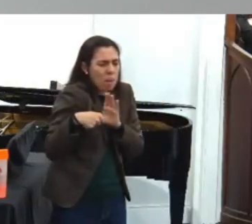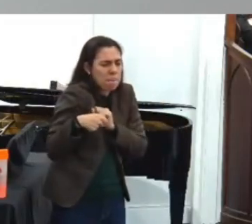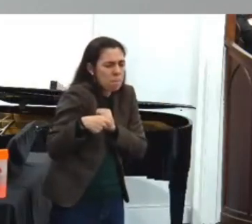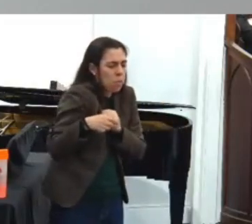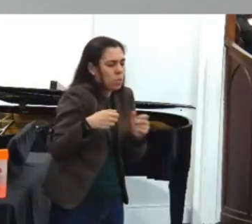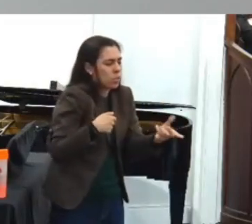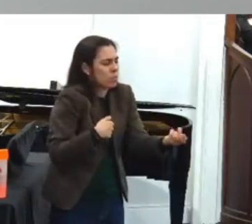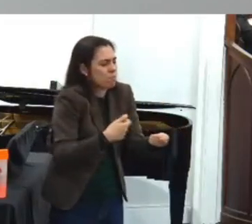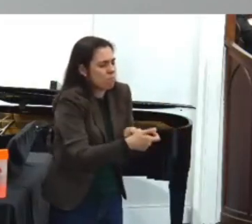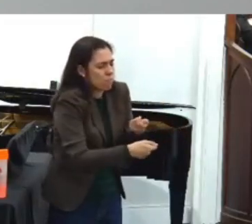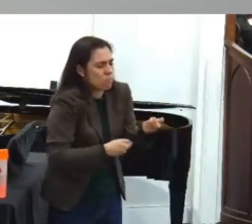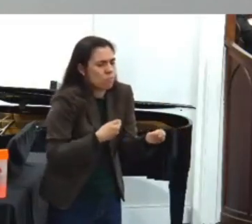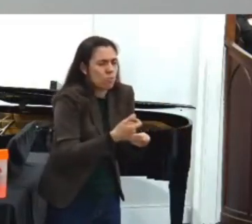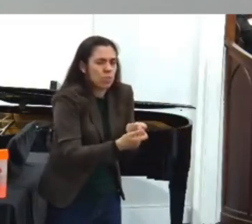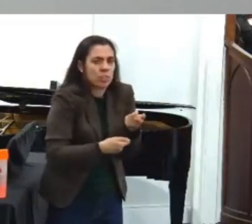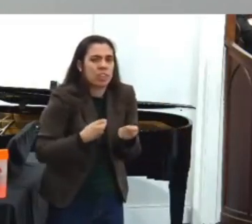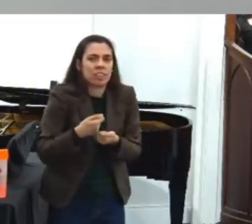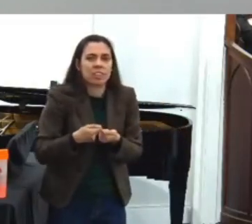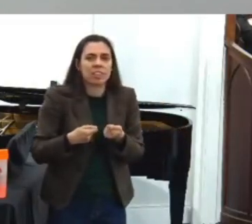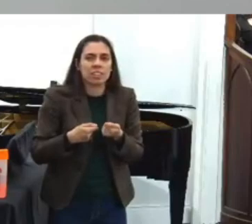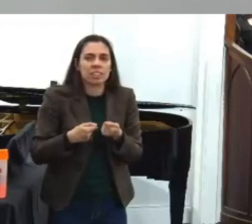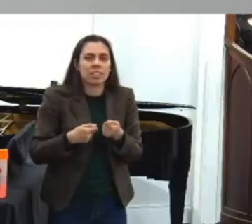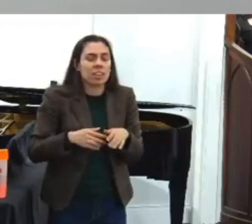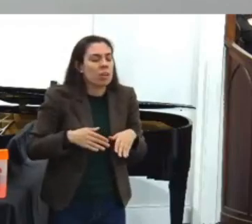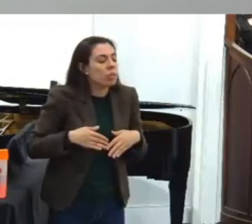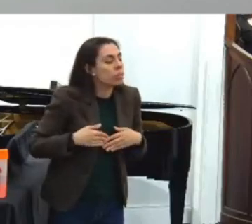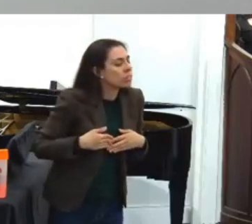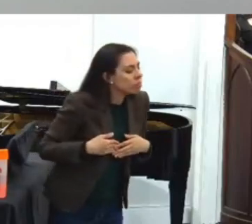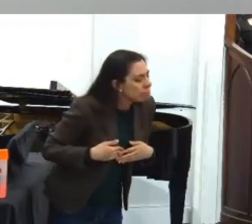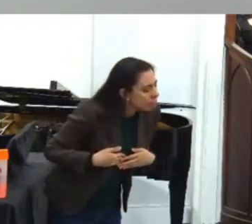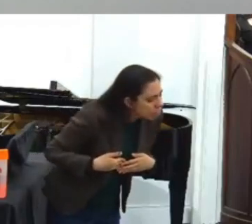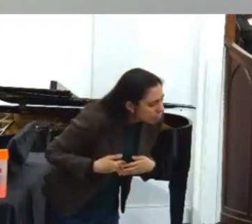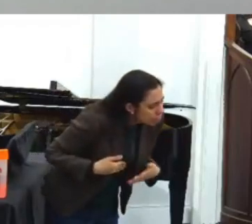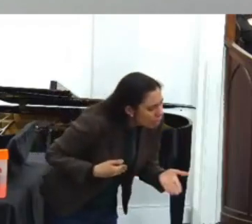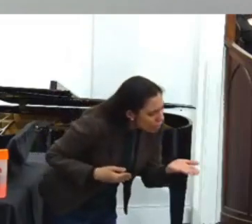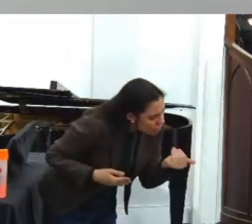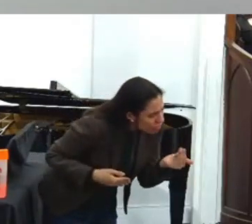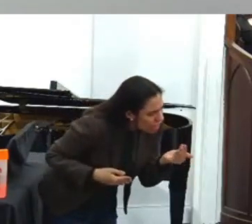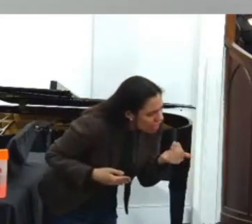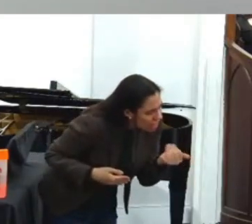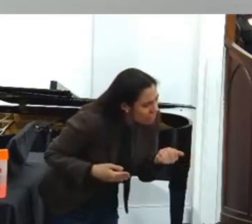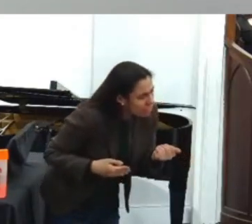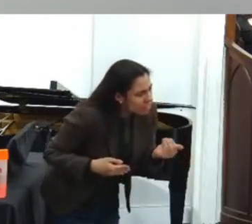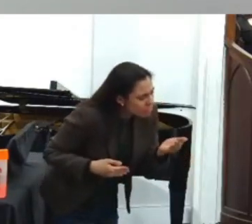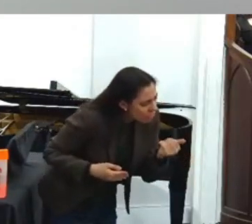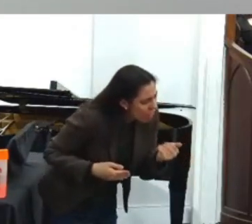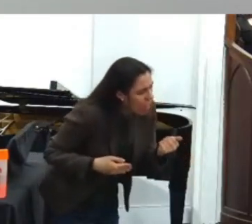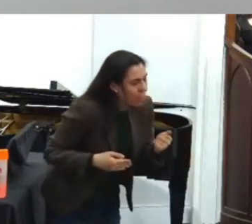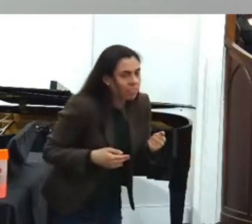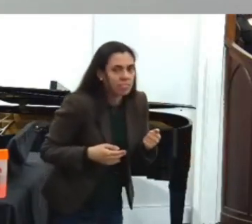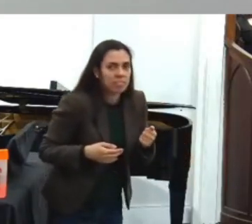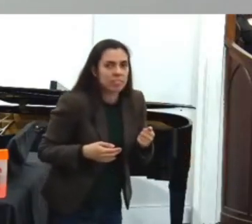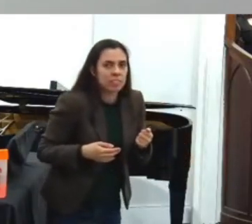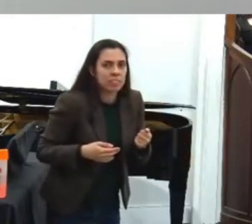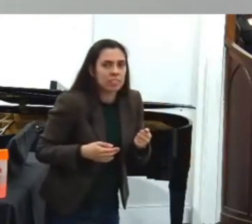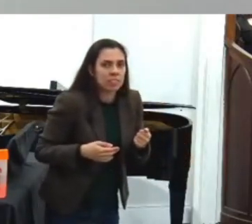de sobre as suas queixadas, e me inclinei para dar-lhes de